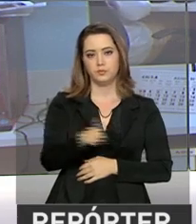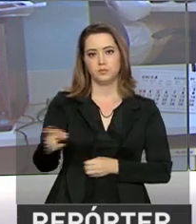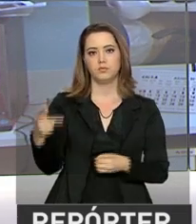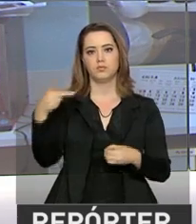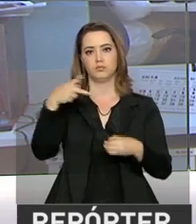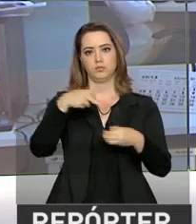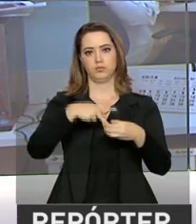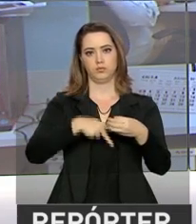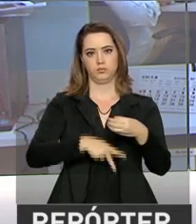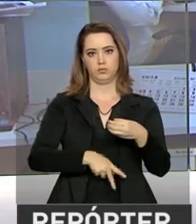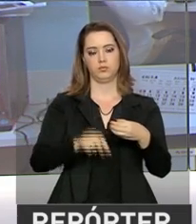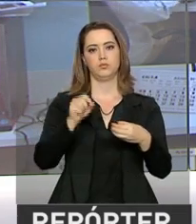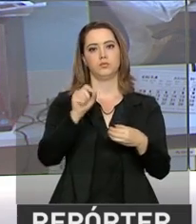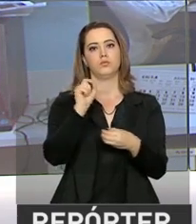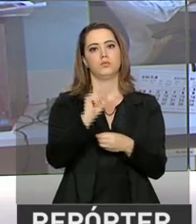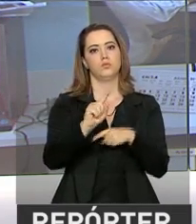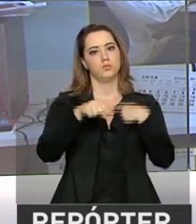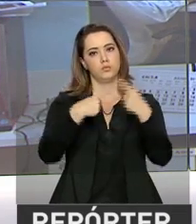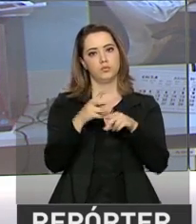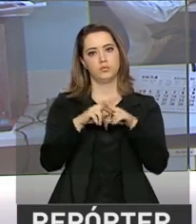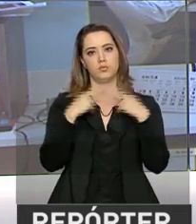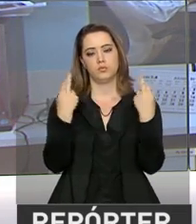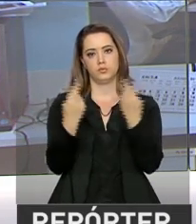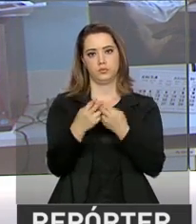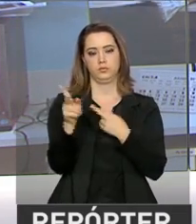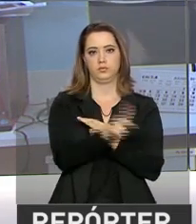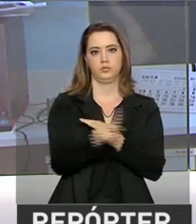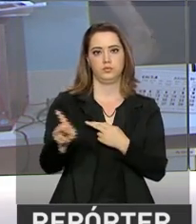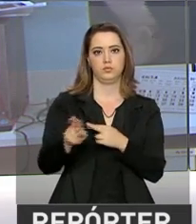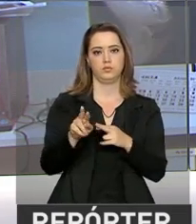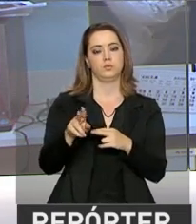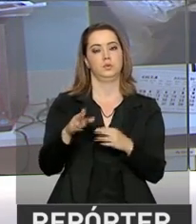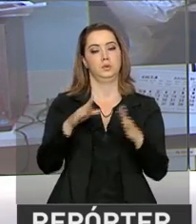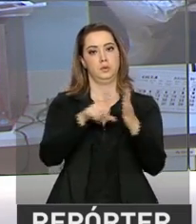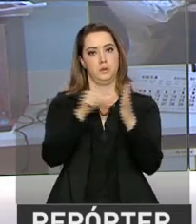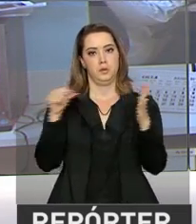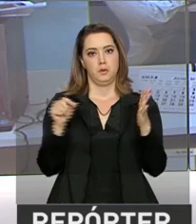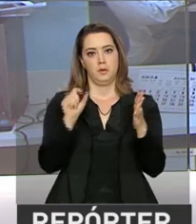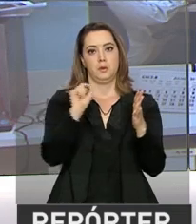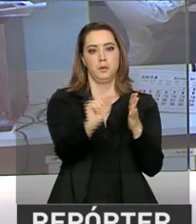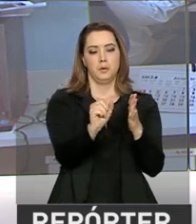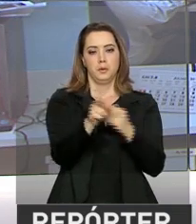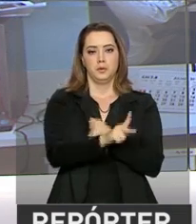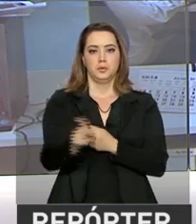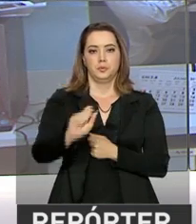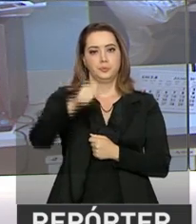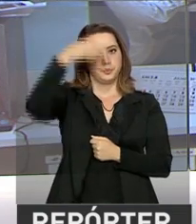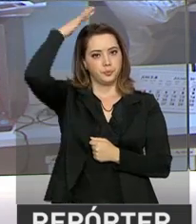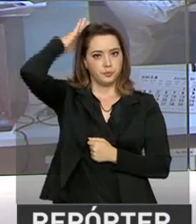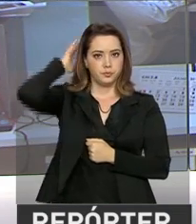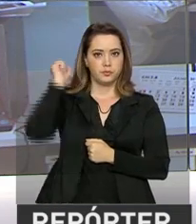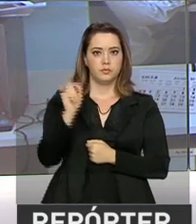do presidente da Petrobras, Pedro Parente, depois da reunião no Palácio do Planalto com o presidente em exercício,